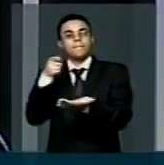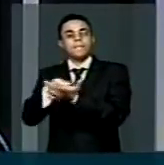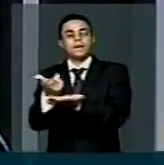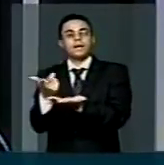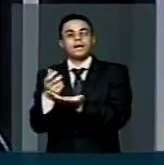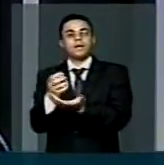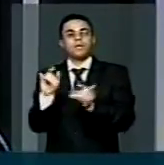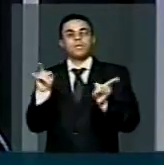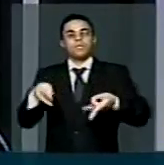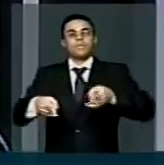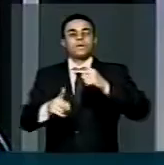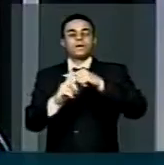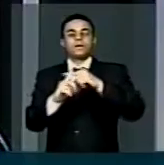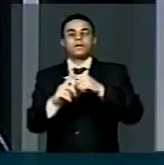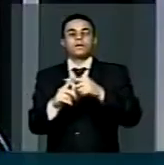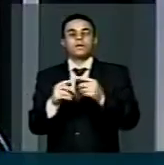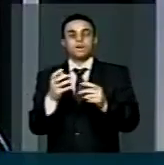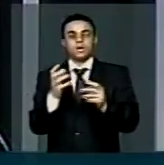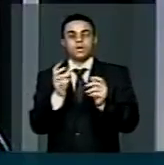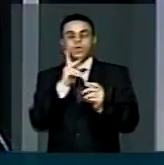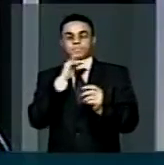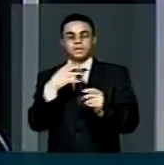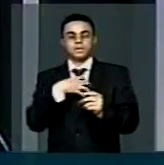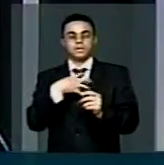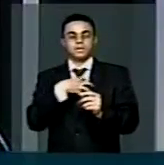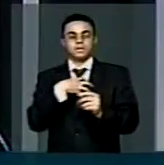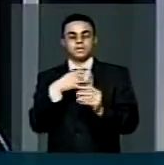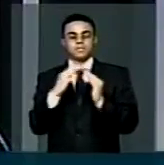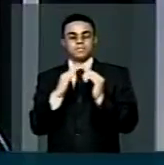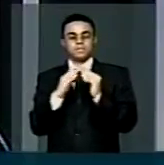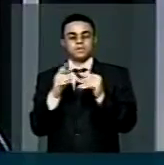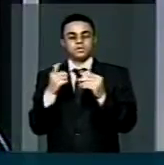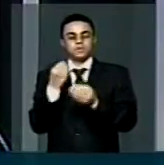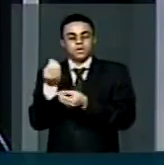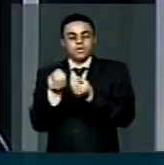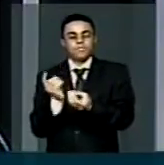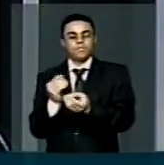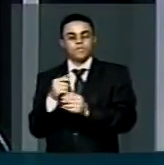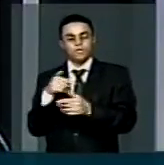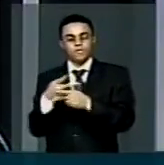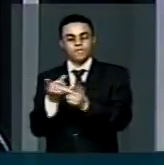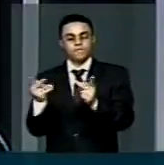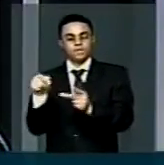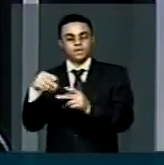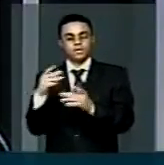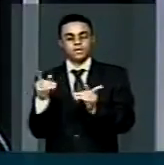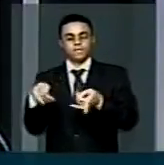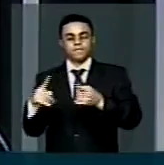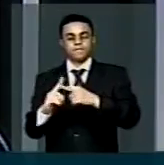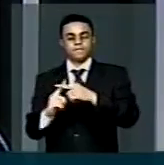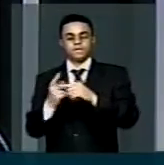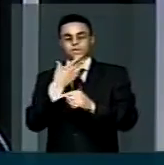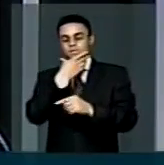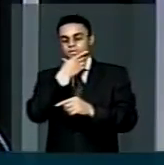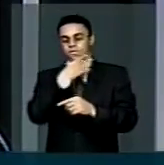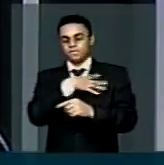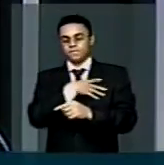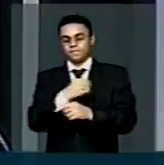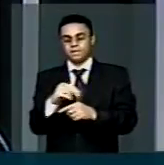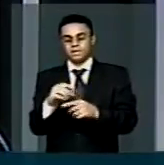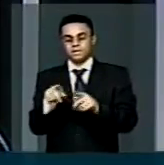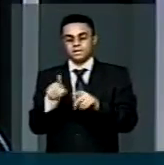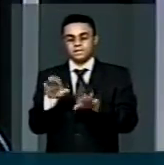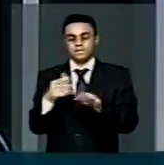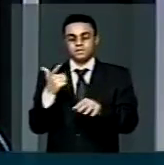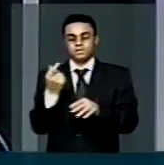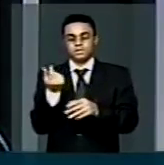Janeiro para se despedir do filho, talvez por falta de condição condições financeiras, ou talvez por medo. No Rio